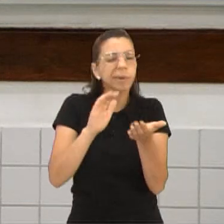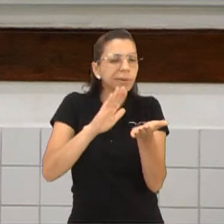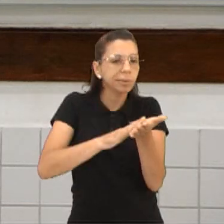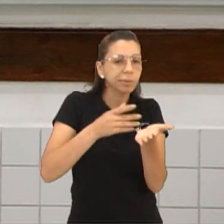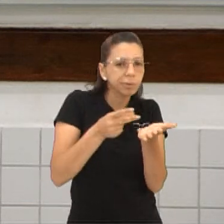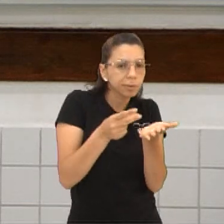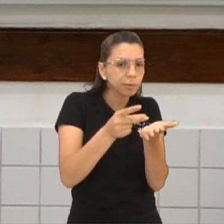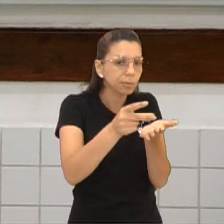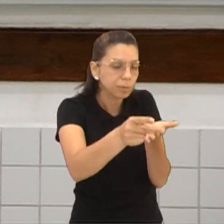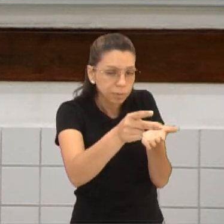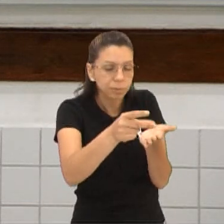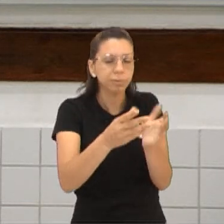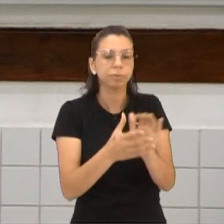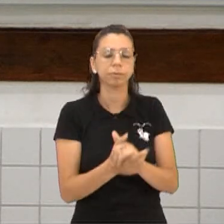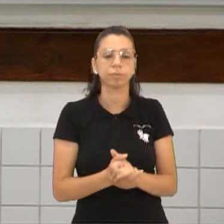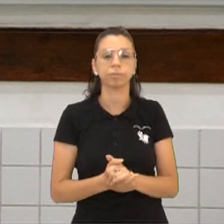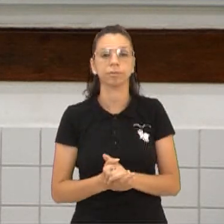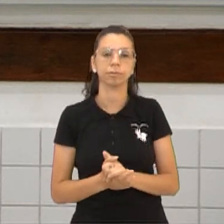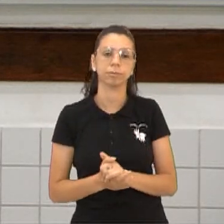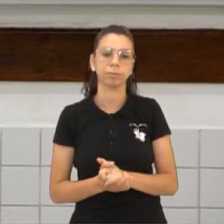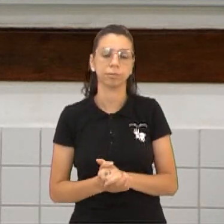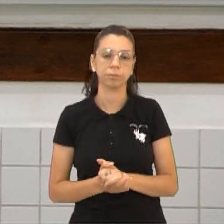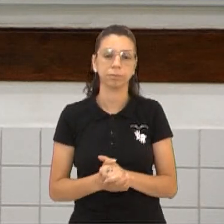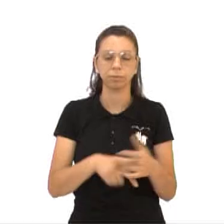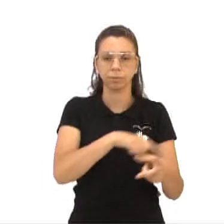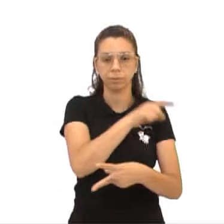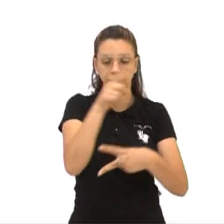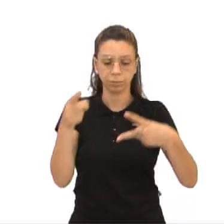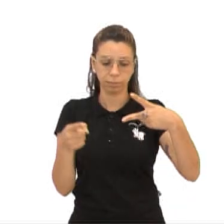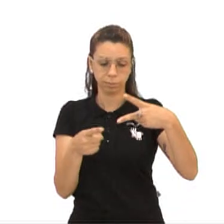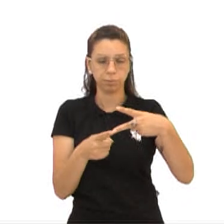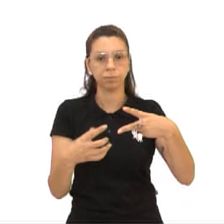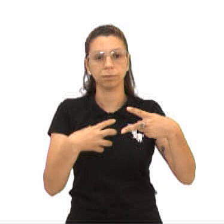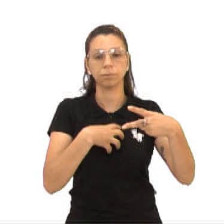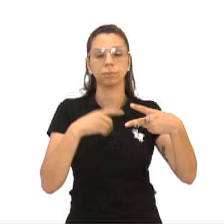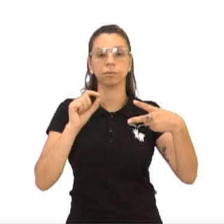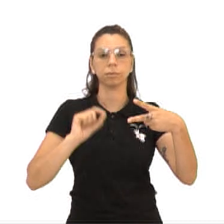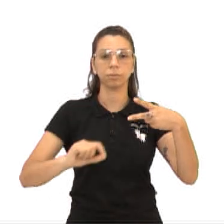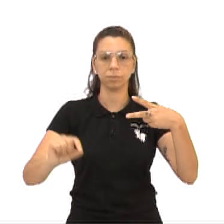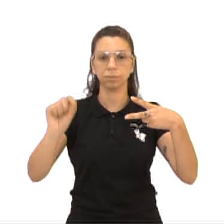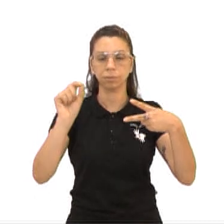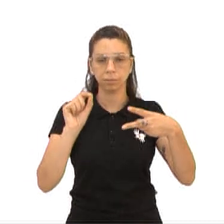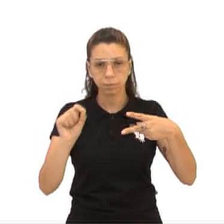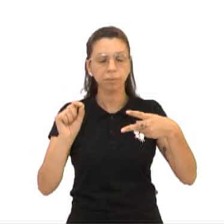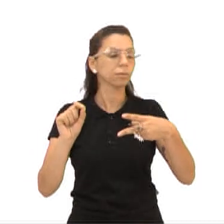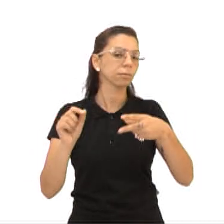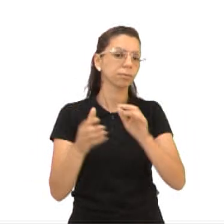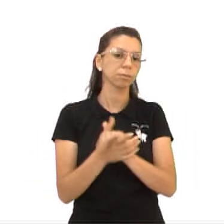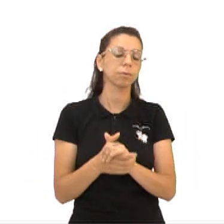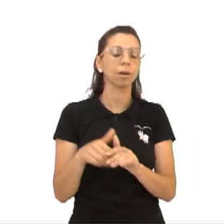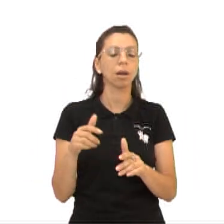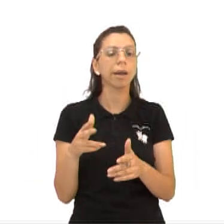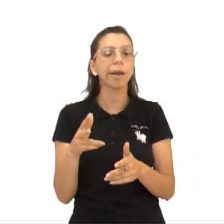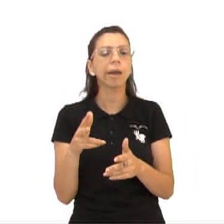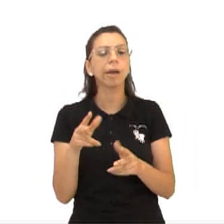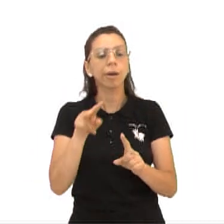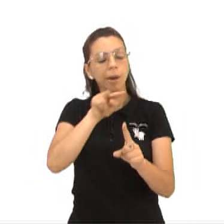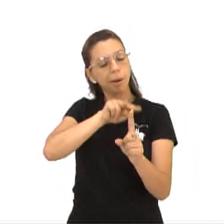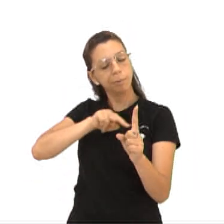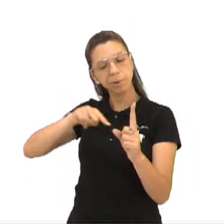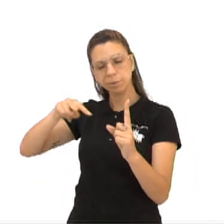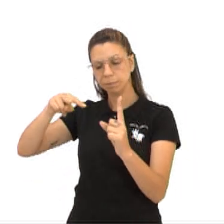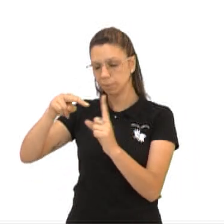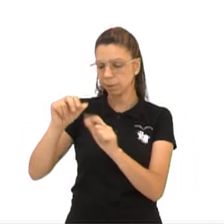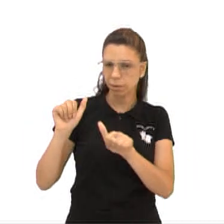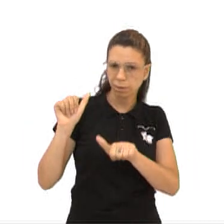né, esse primeiro sentido. E o segundo sentido seria o de uma visão distorcida da